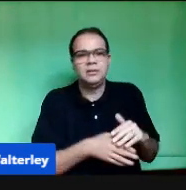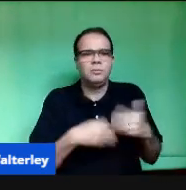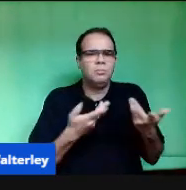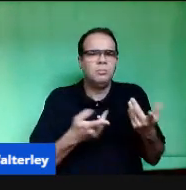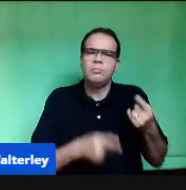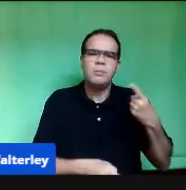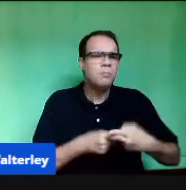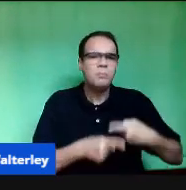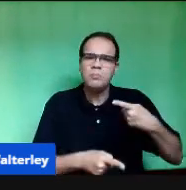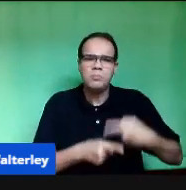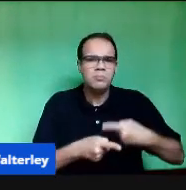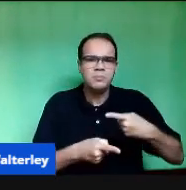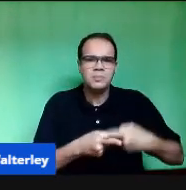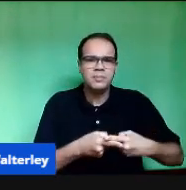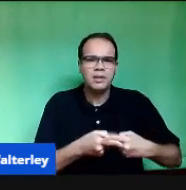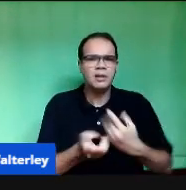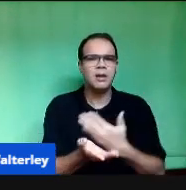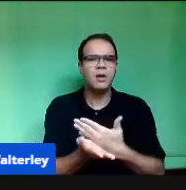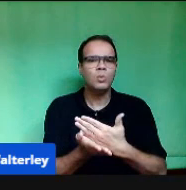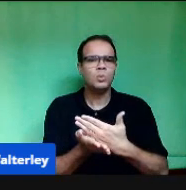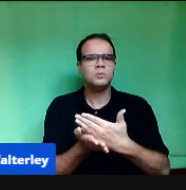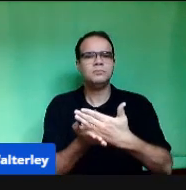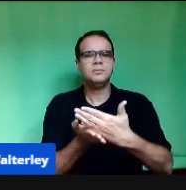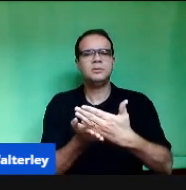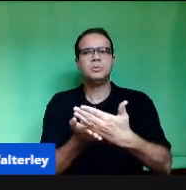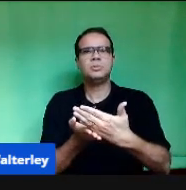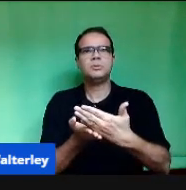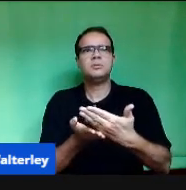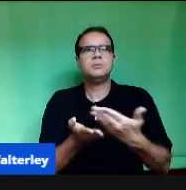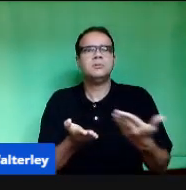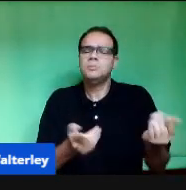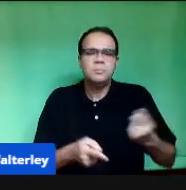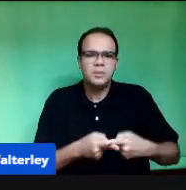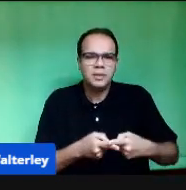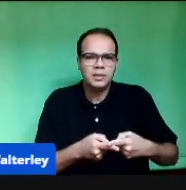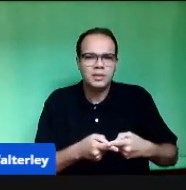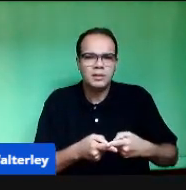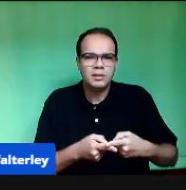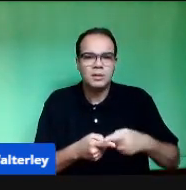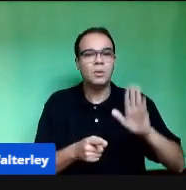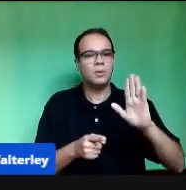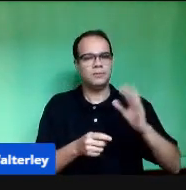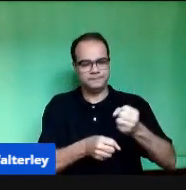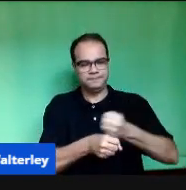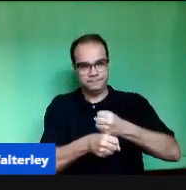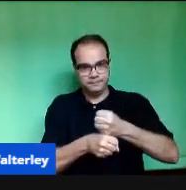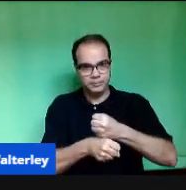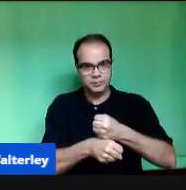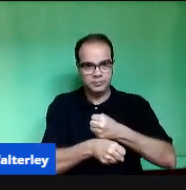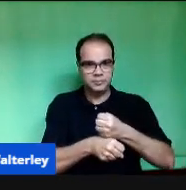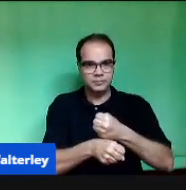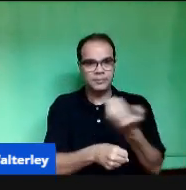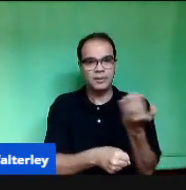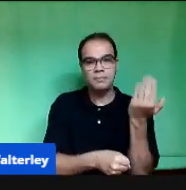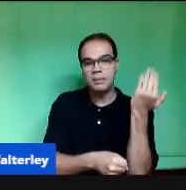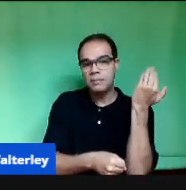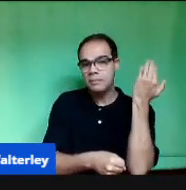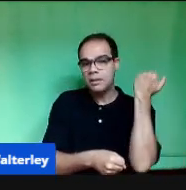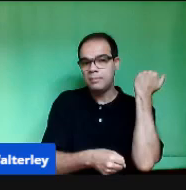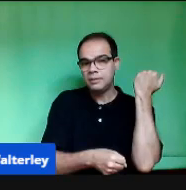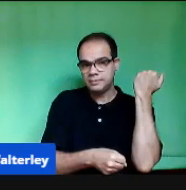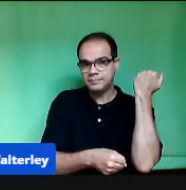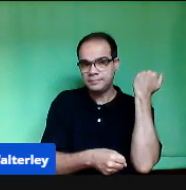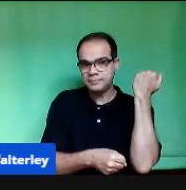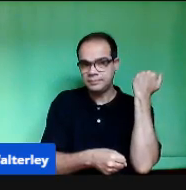desse preconceito. Primeiro, a ideia, lá da Idade Média, a partir do século V, de que a homossexualidade